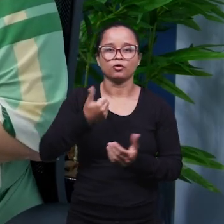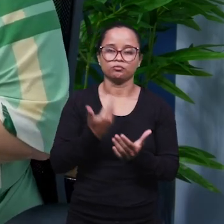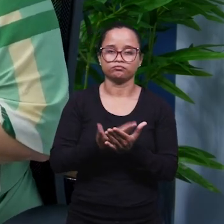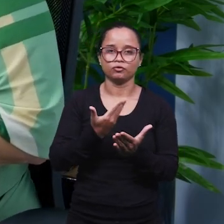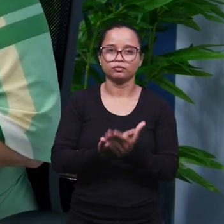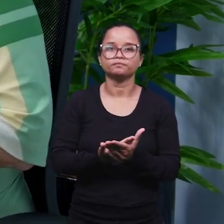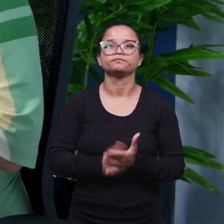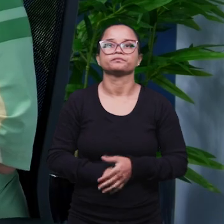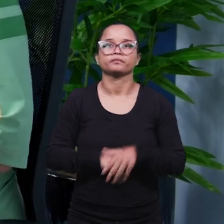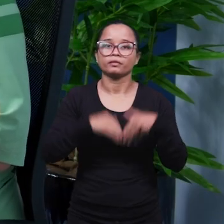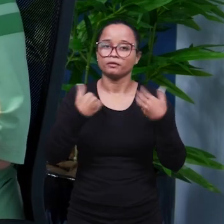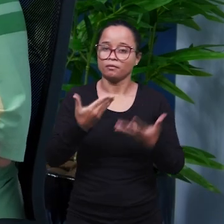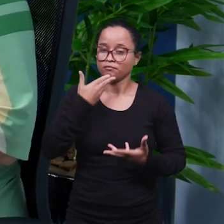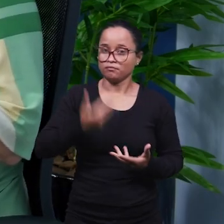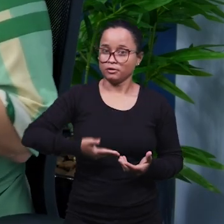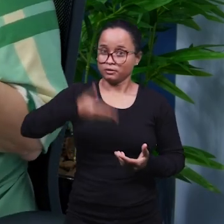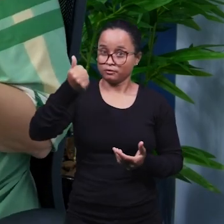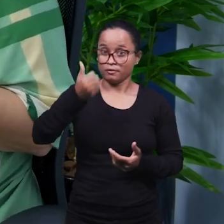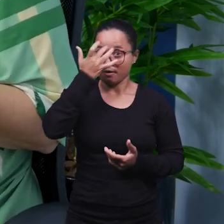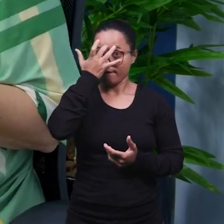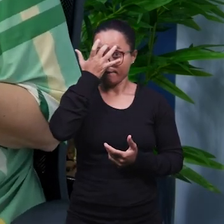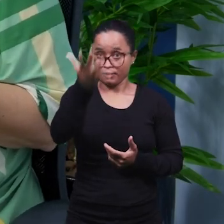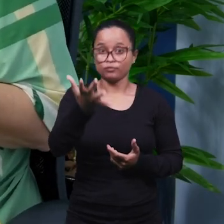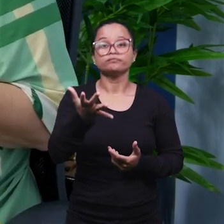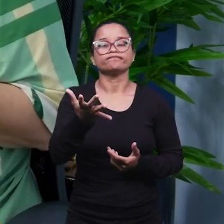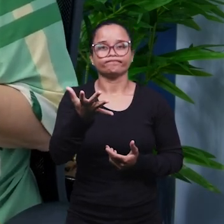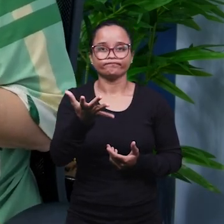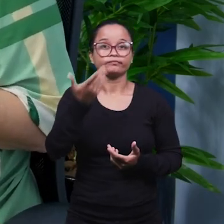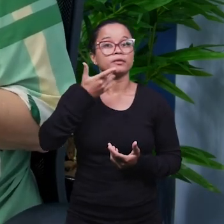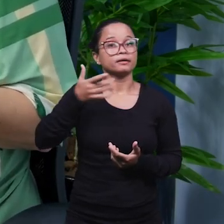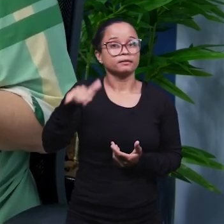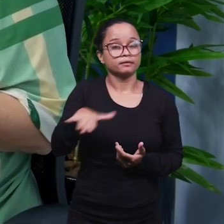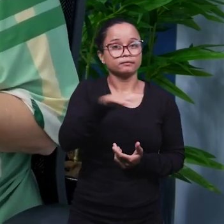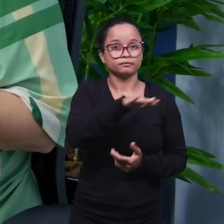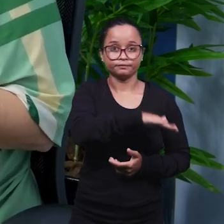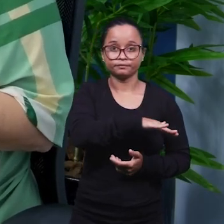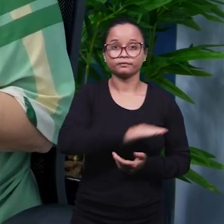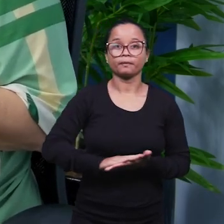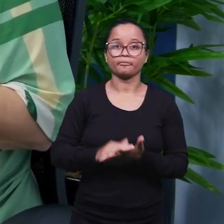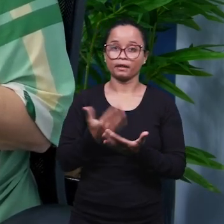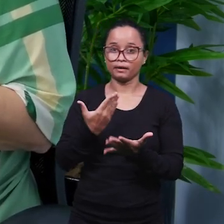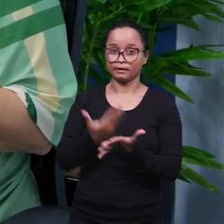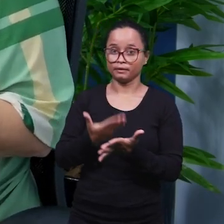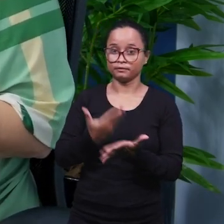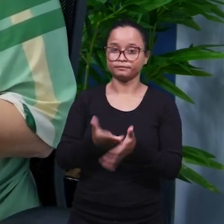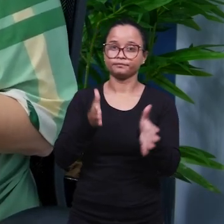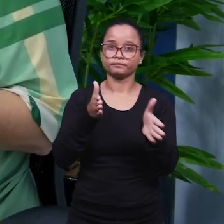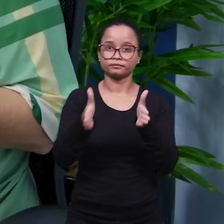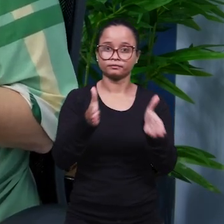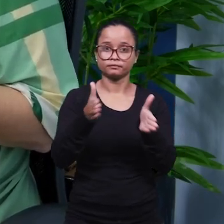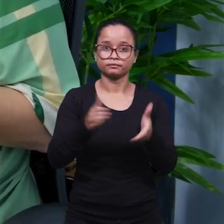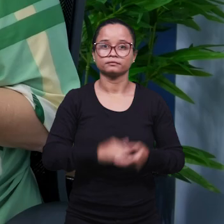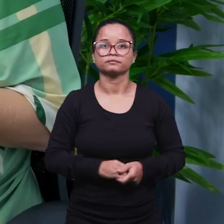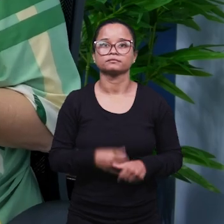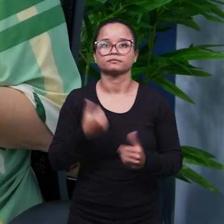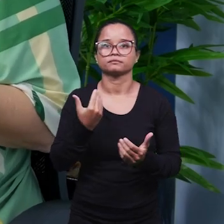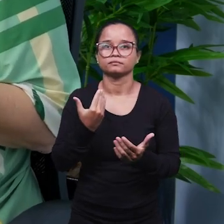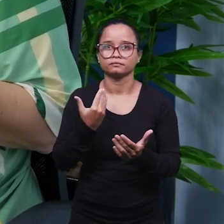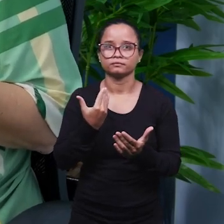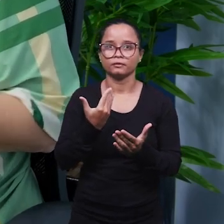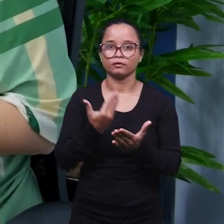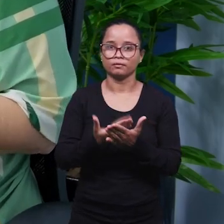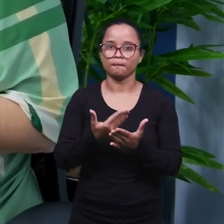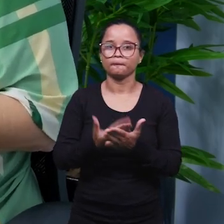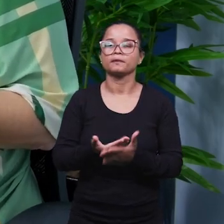estudo. Então, é melhor, é mais fácil para a criança, né, que é alvo da acessibilidade, que esse estudo